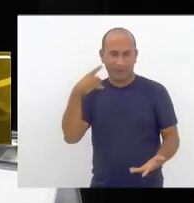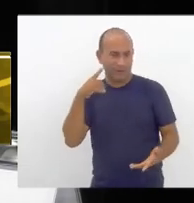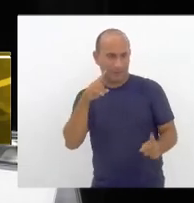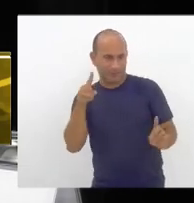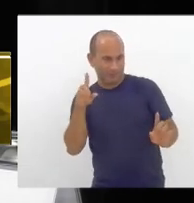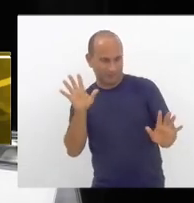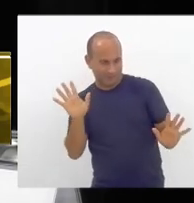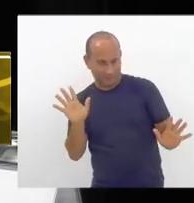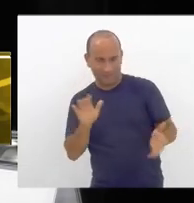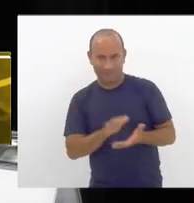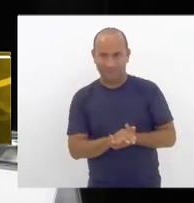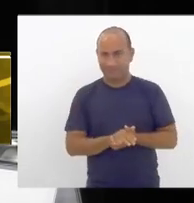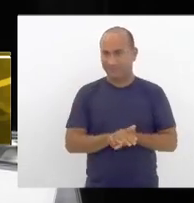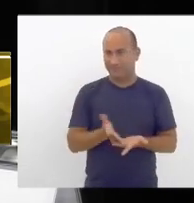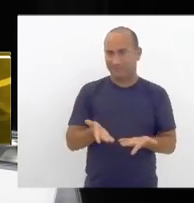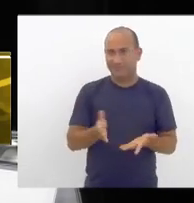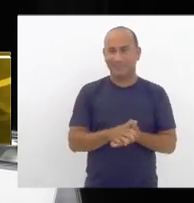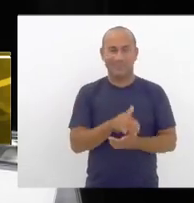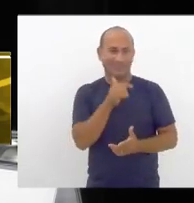né